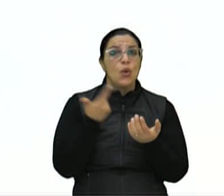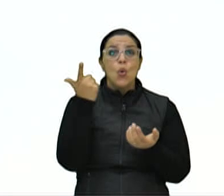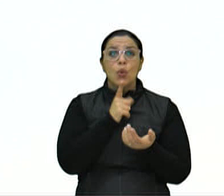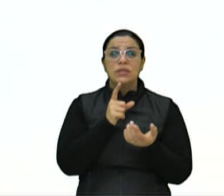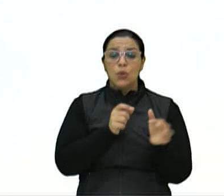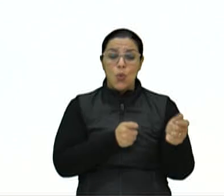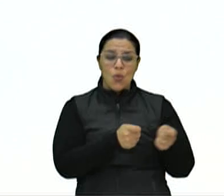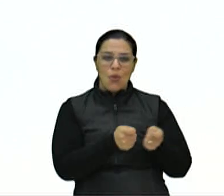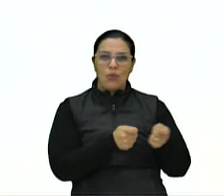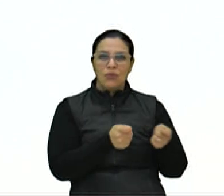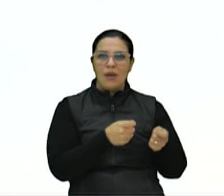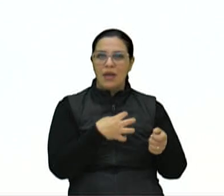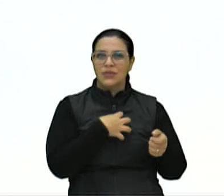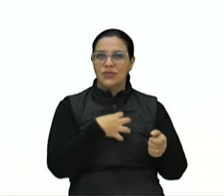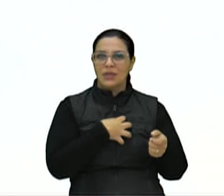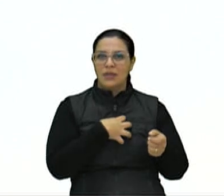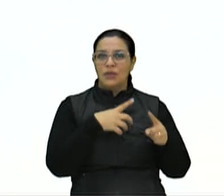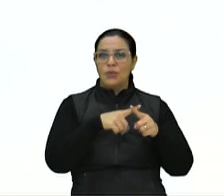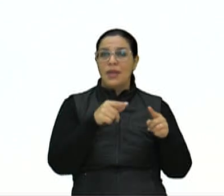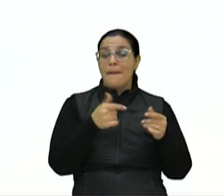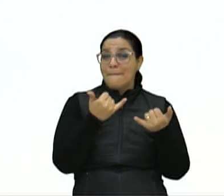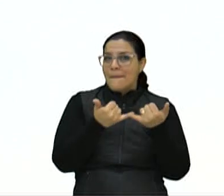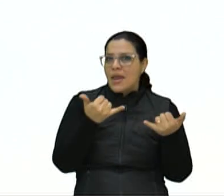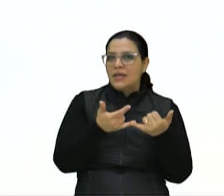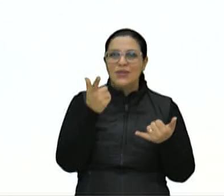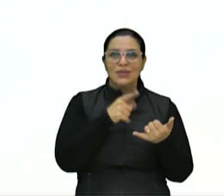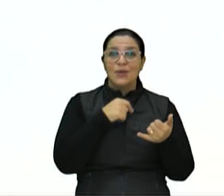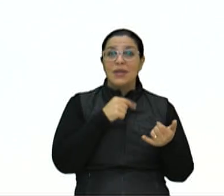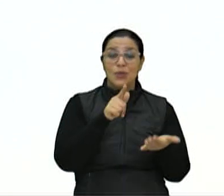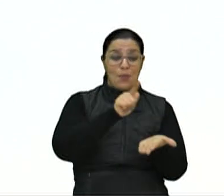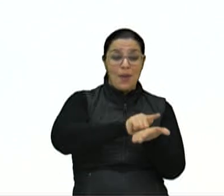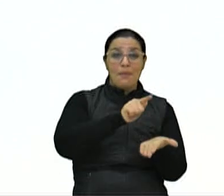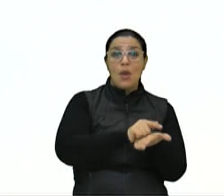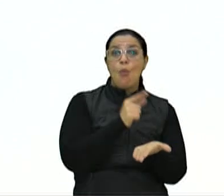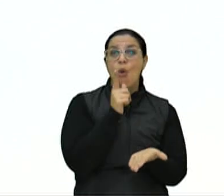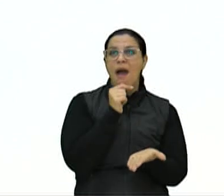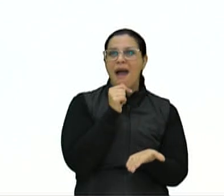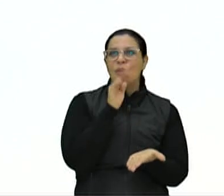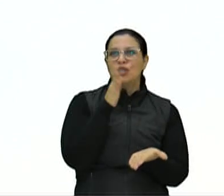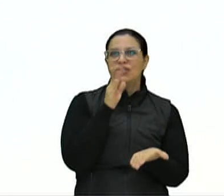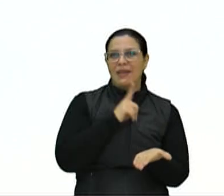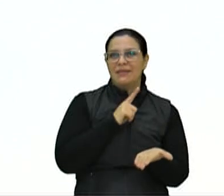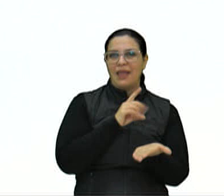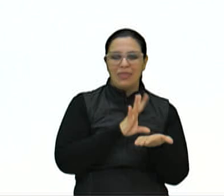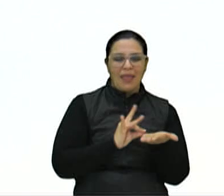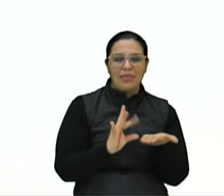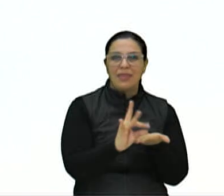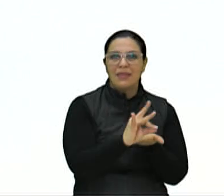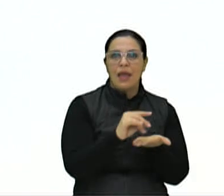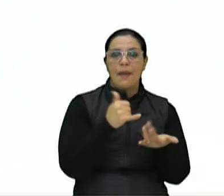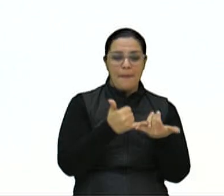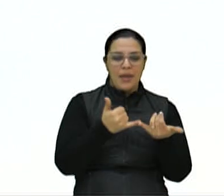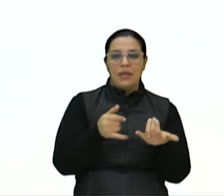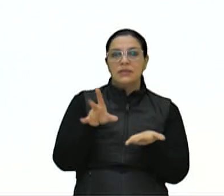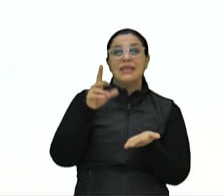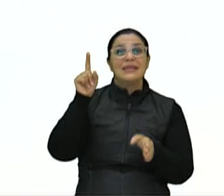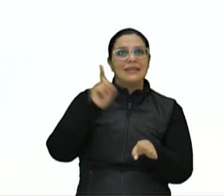das formas? Você controla um pouco, só que a água presente no papel, como ela vai conduzir a tinta, pode acontecer